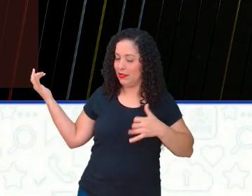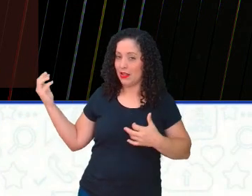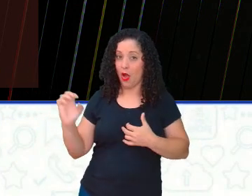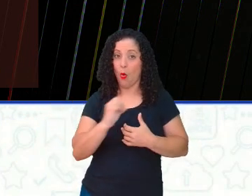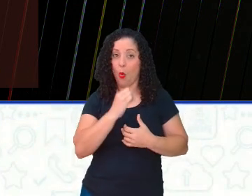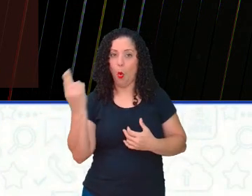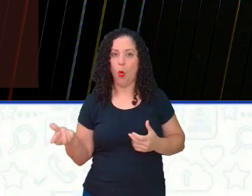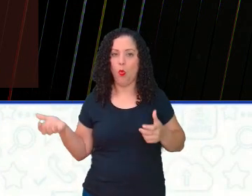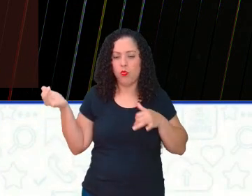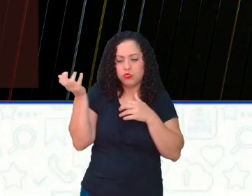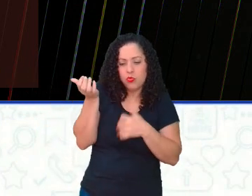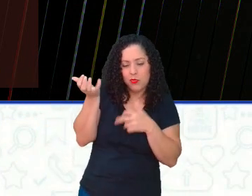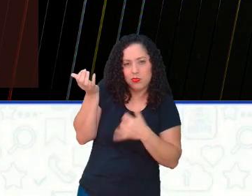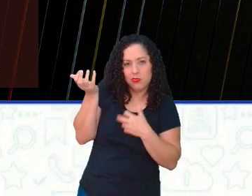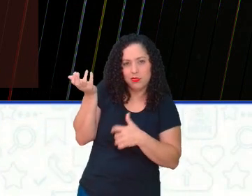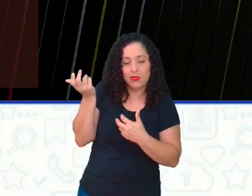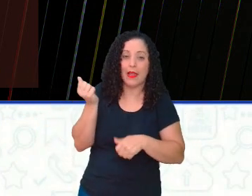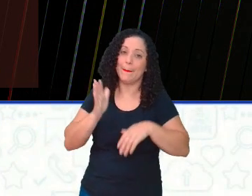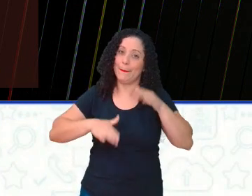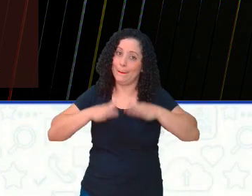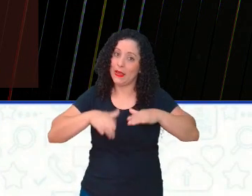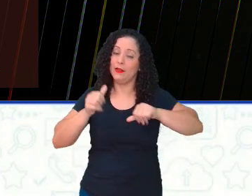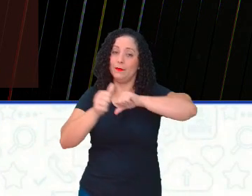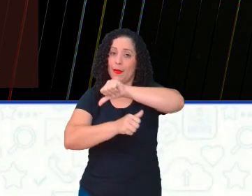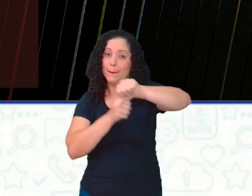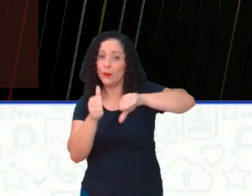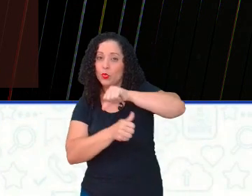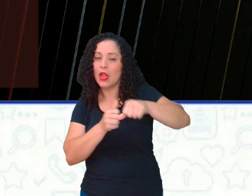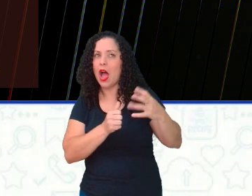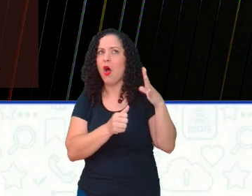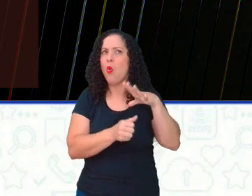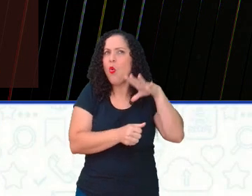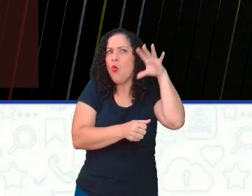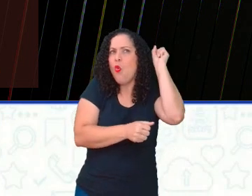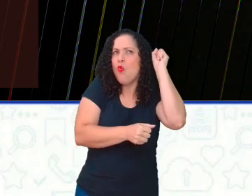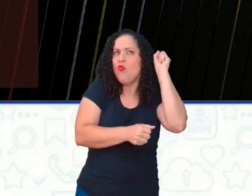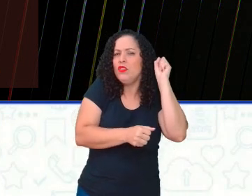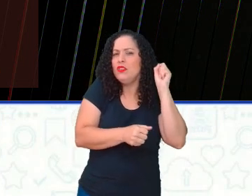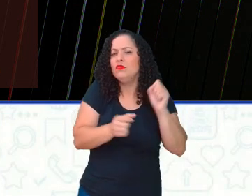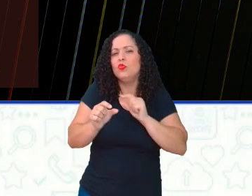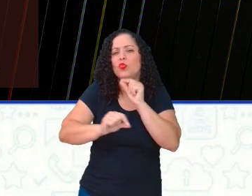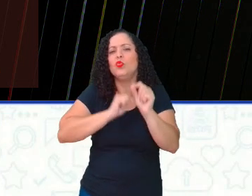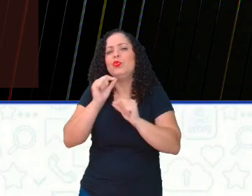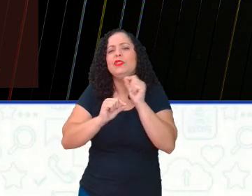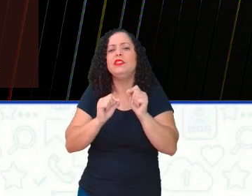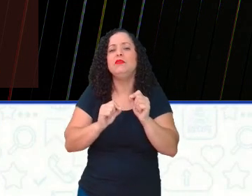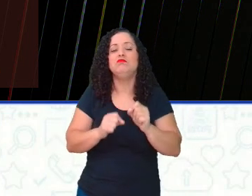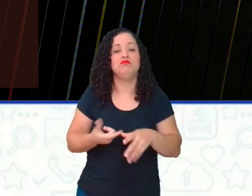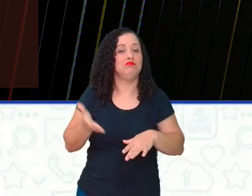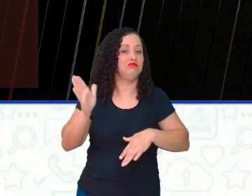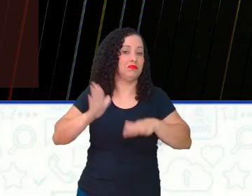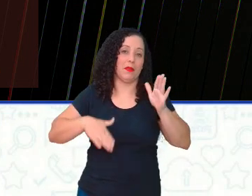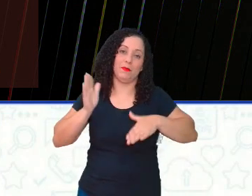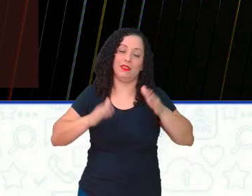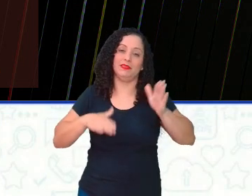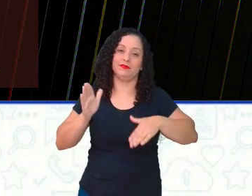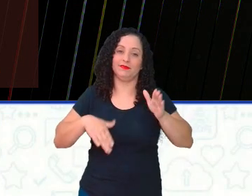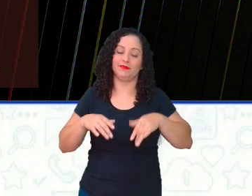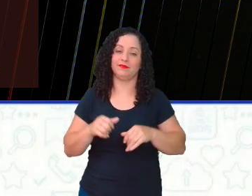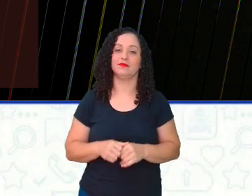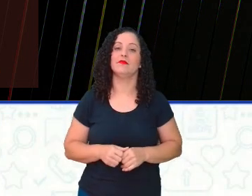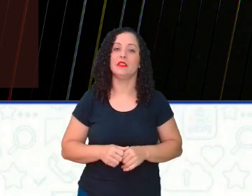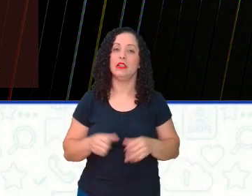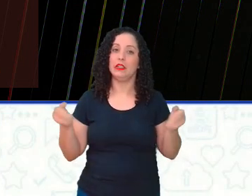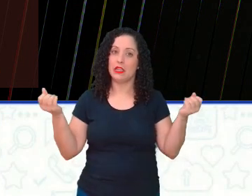da vibração, tá? Isso vai depender do tamanho, da tensão, da espessura da corda, e por conta disso, há